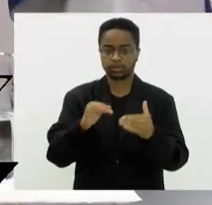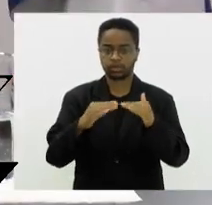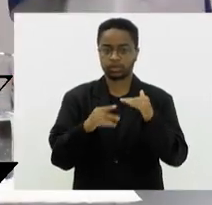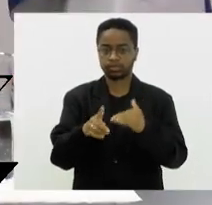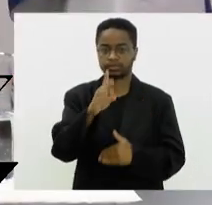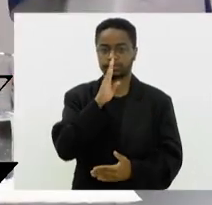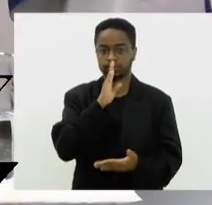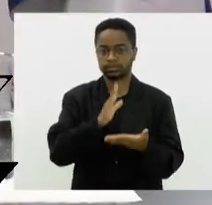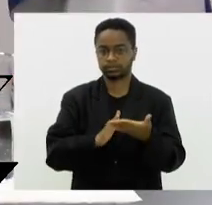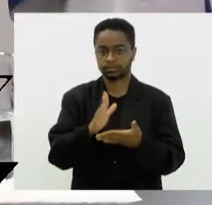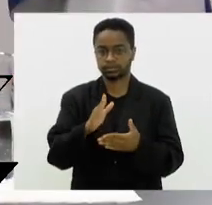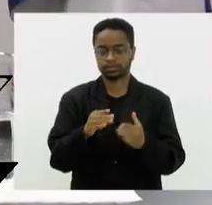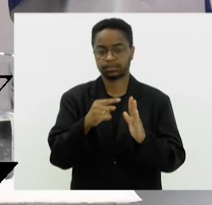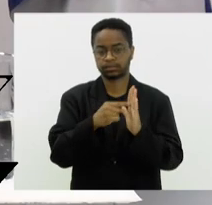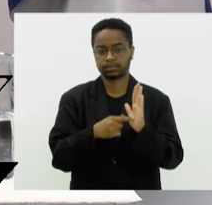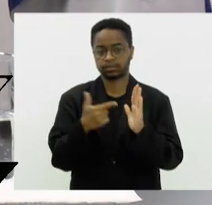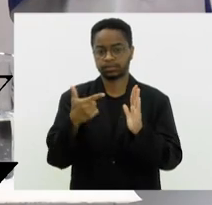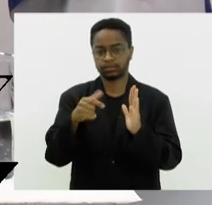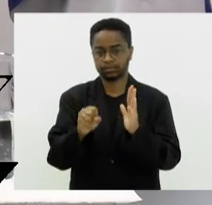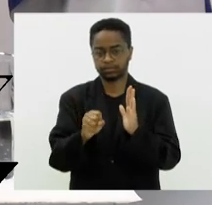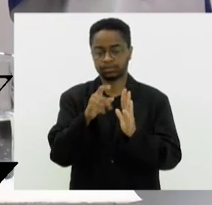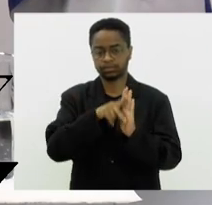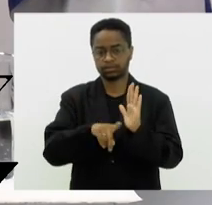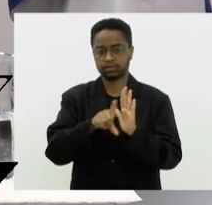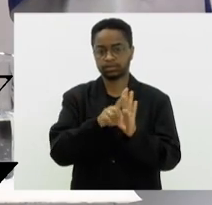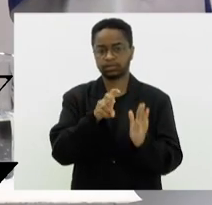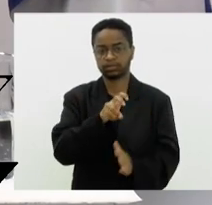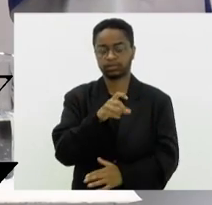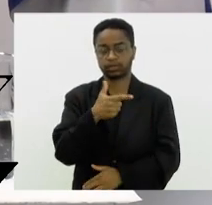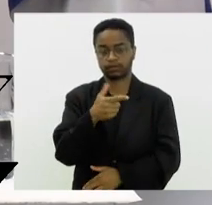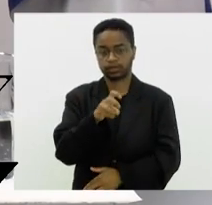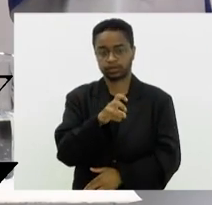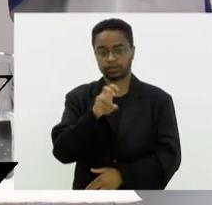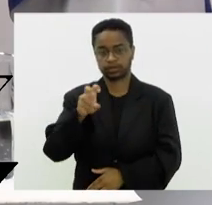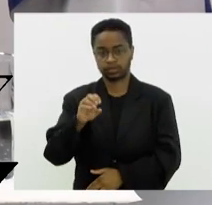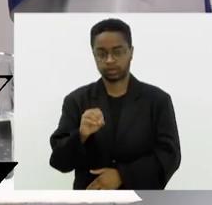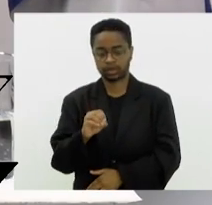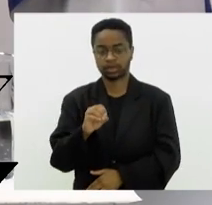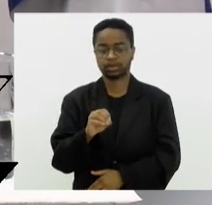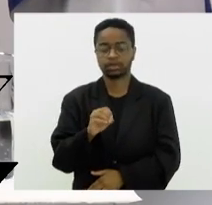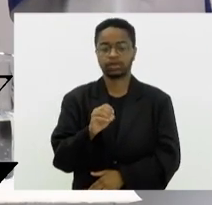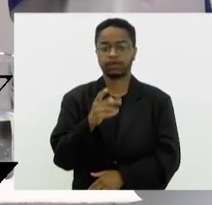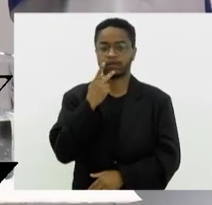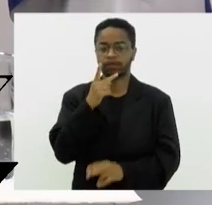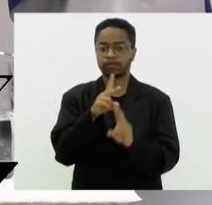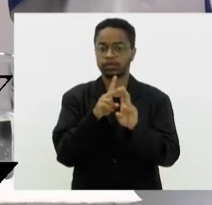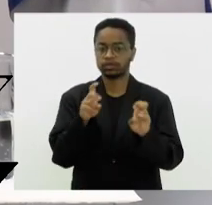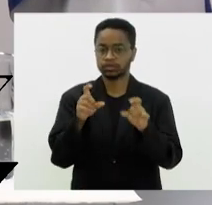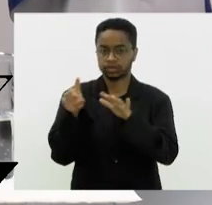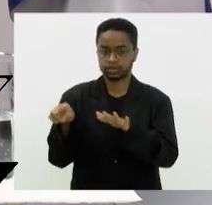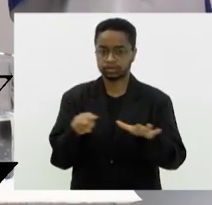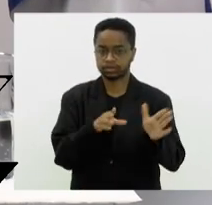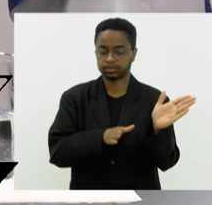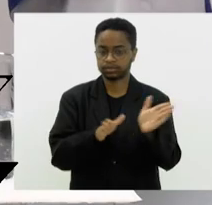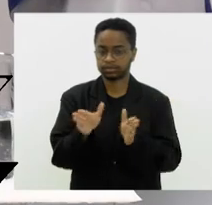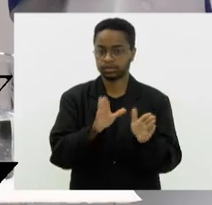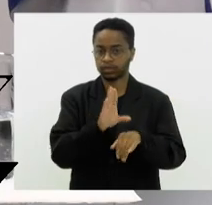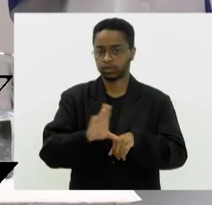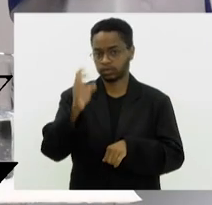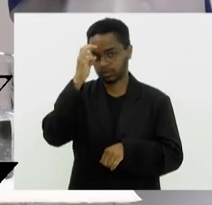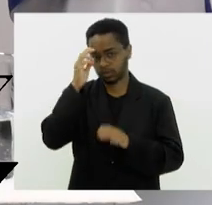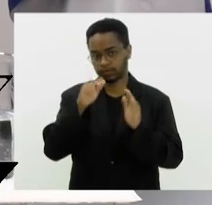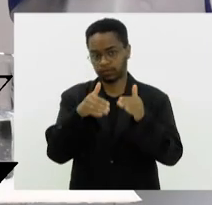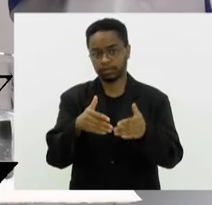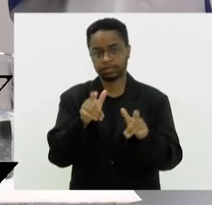permaneçam como estão, aprovado. 28 da pauta, PL 2550 de 23, de autoria do deputado Alan Lopes, que institui a Semana da Acessibilidade Cultural para Pessoas